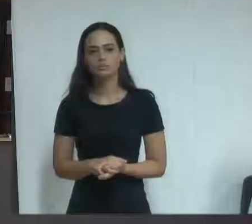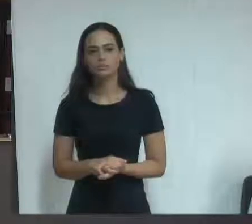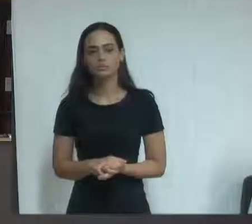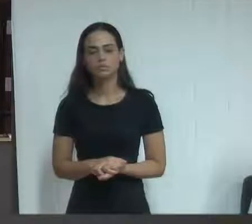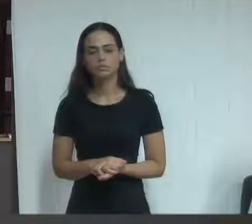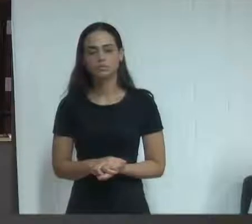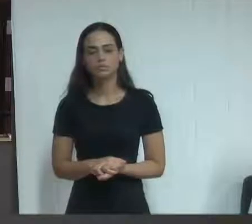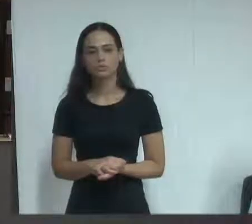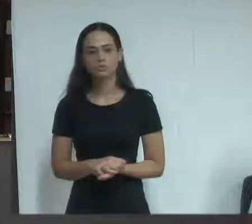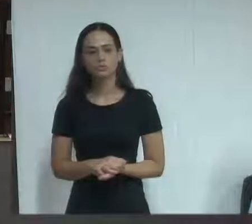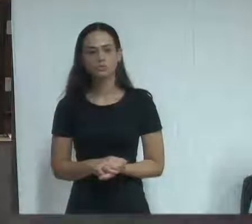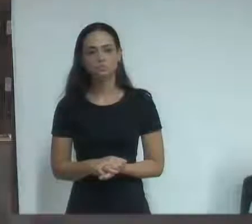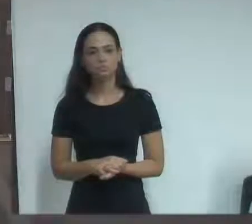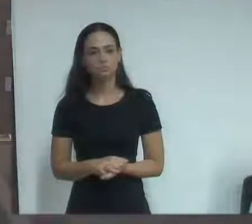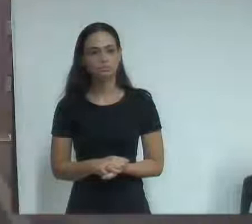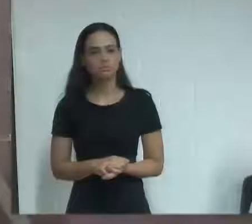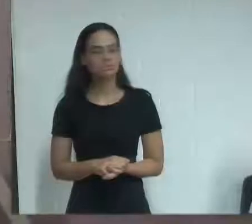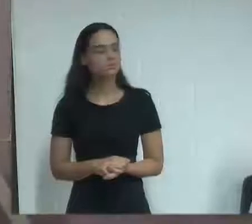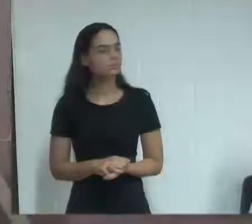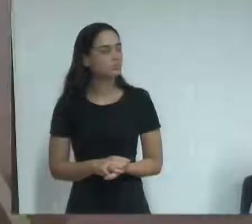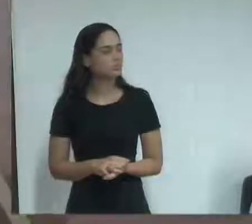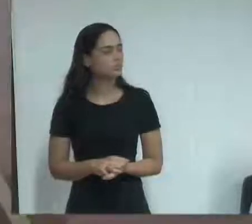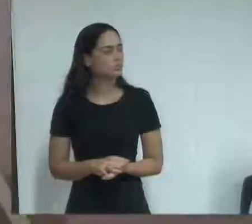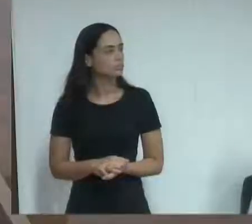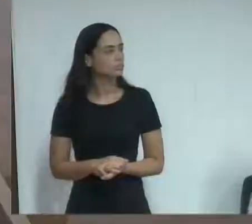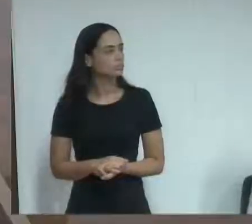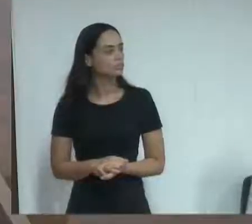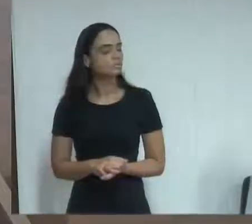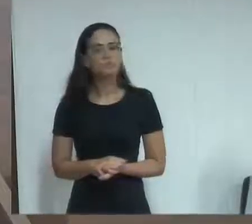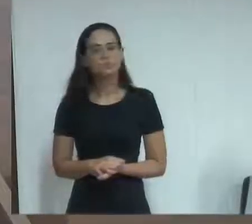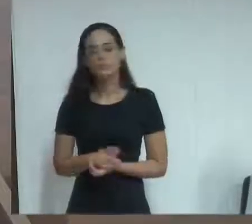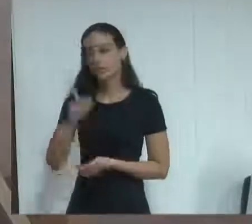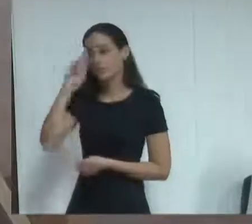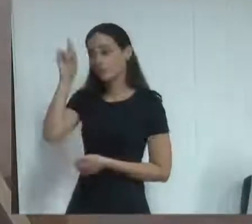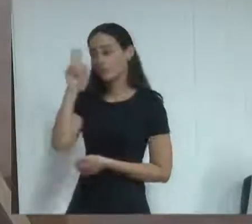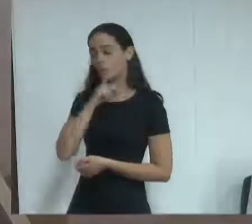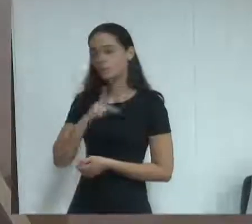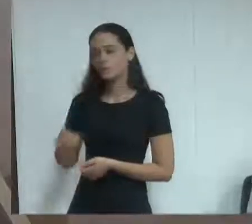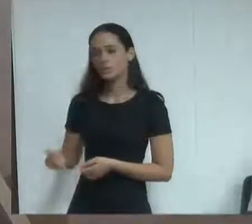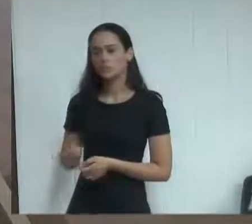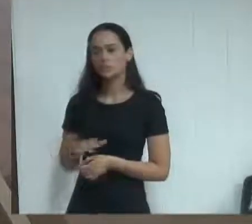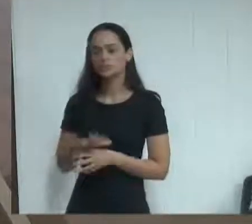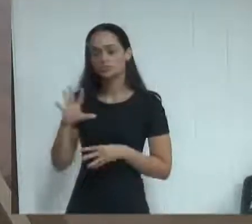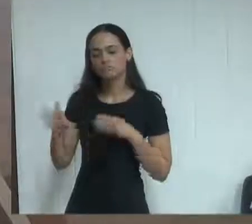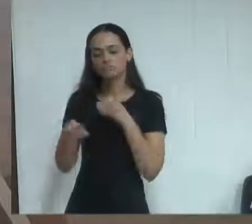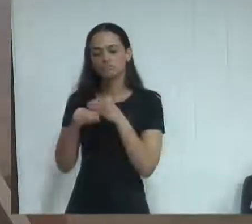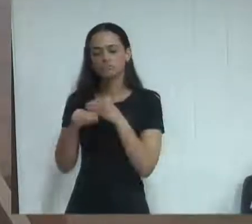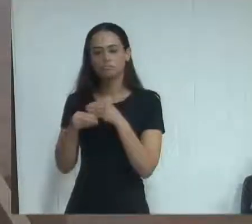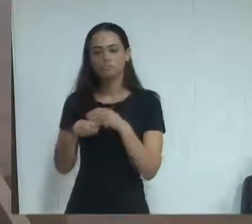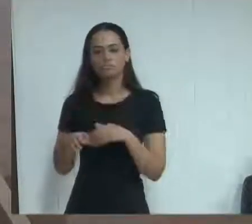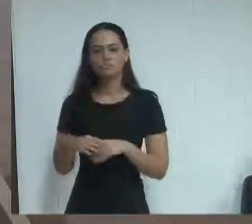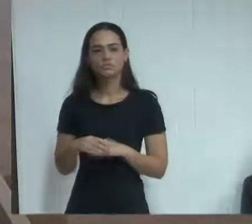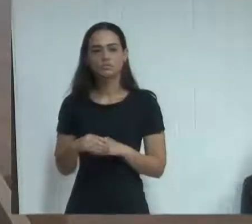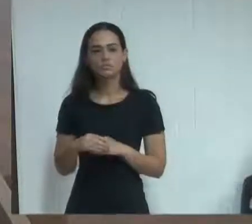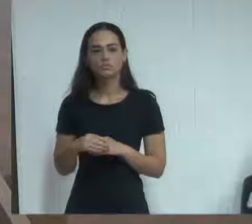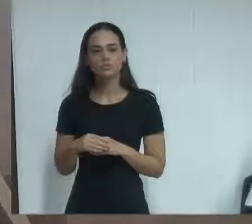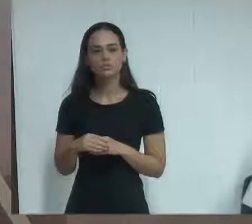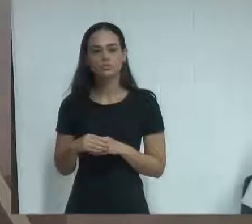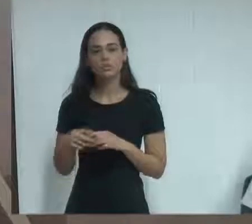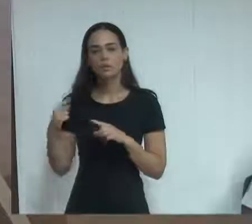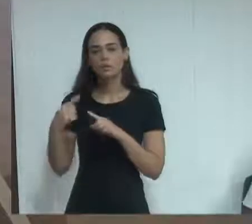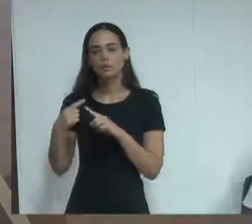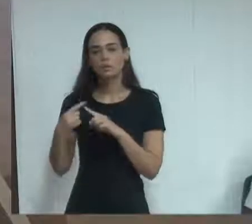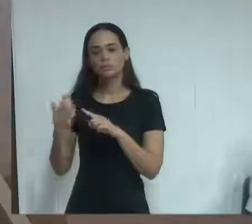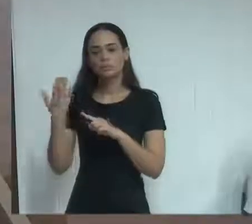Com a palavra o Marcos Ferraz. Senhor presidente, só para complementar uma questão que acabou o tempo na passada,